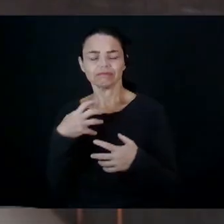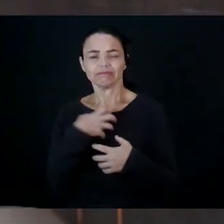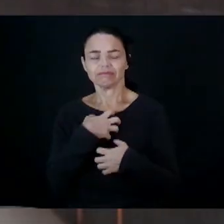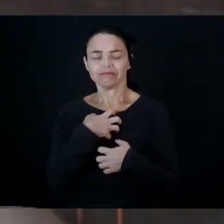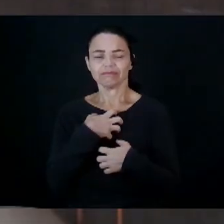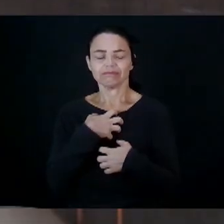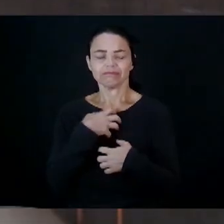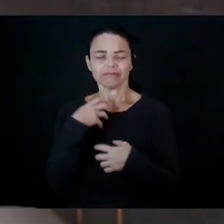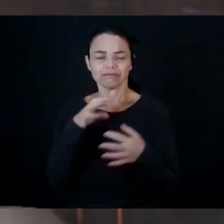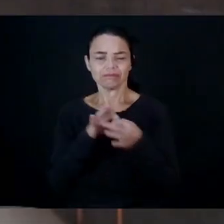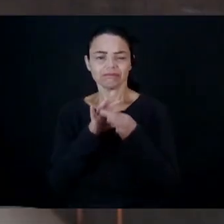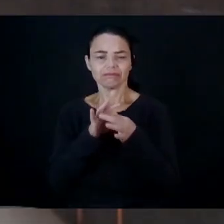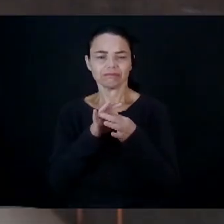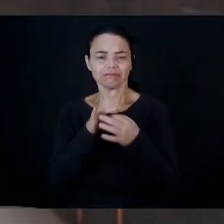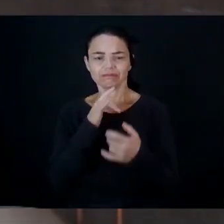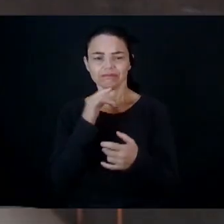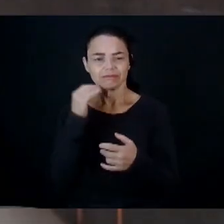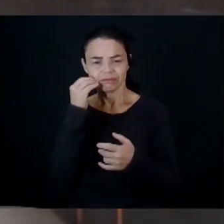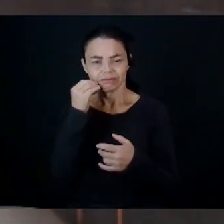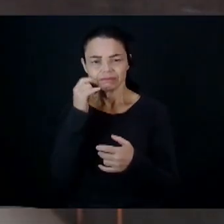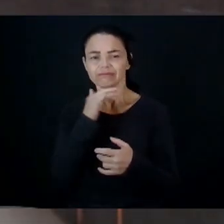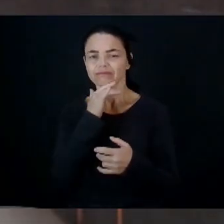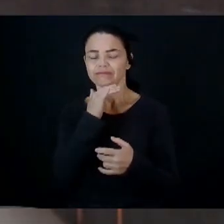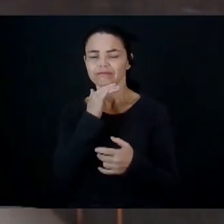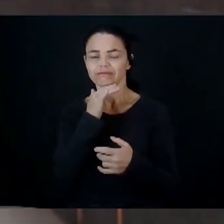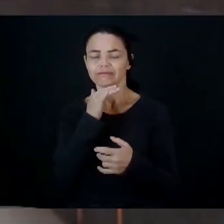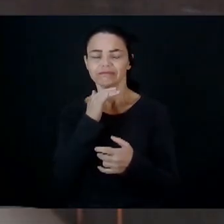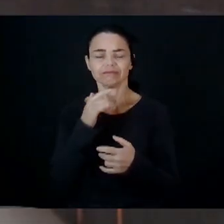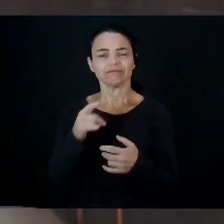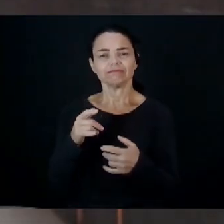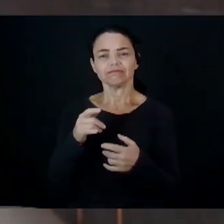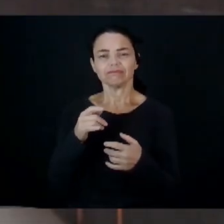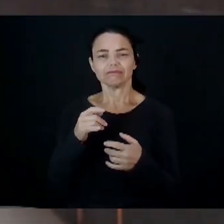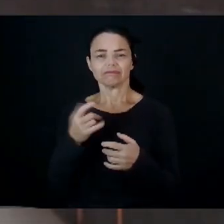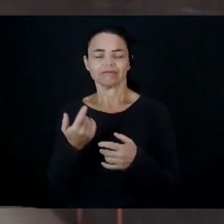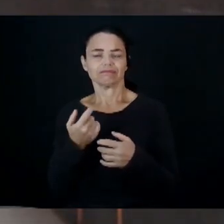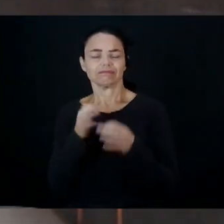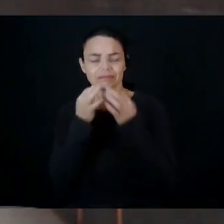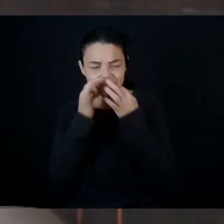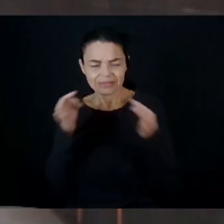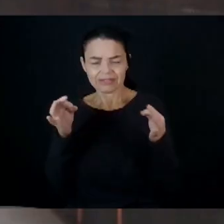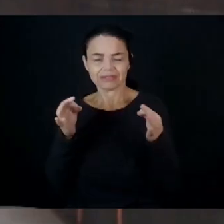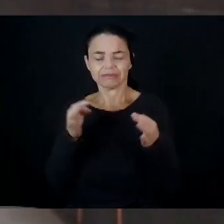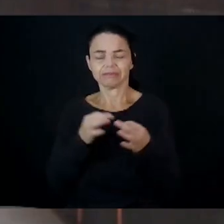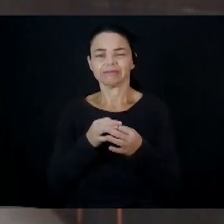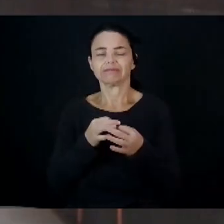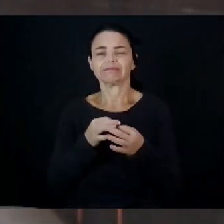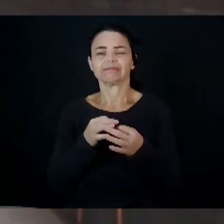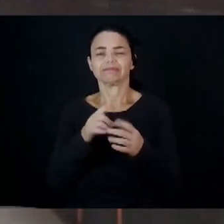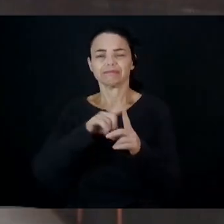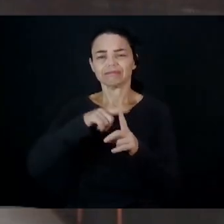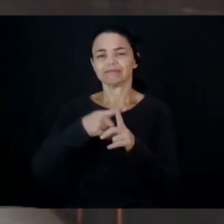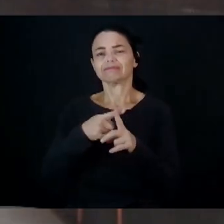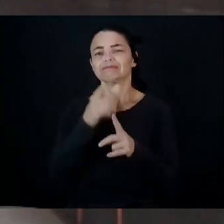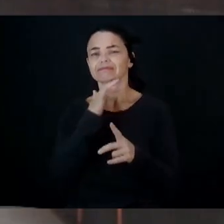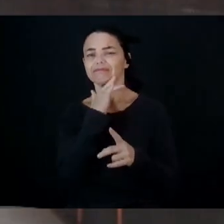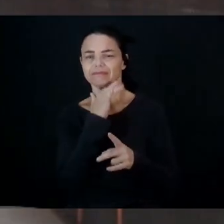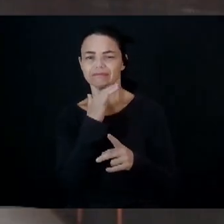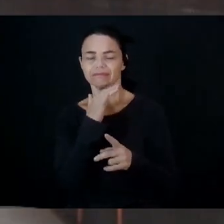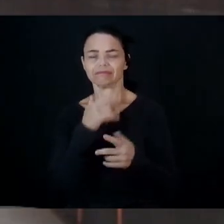essa leitura hoje com a interpretação ainda mais negativa. Então, é